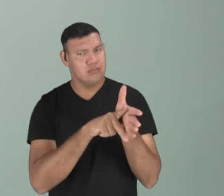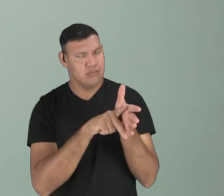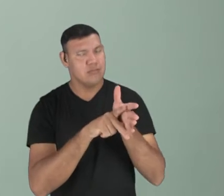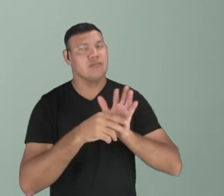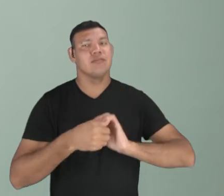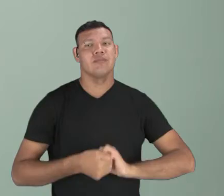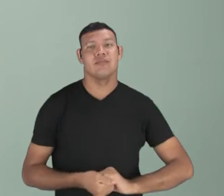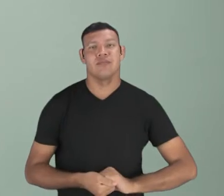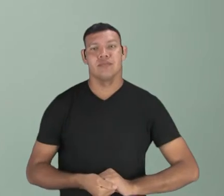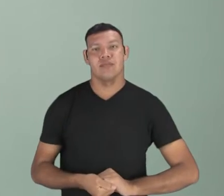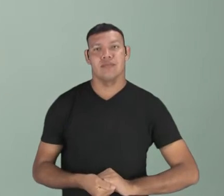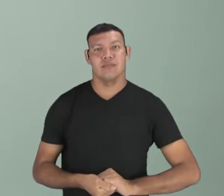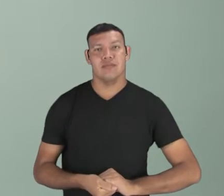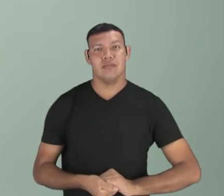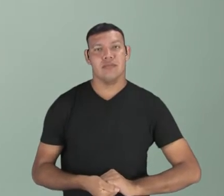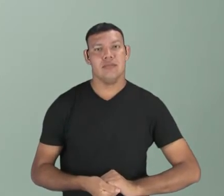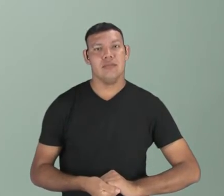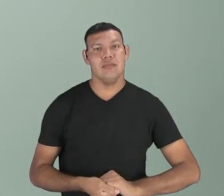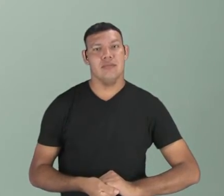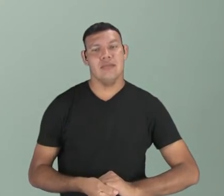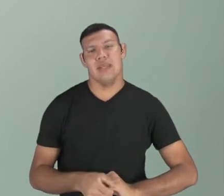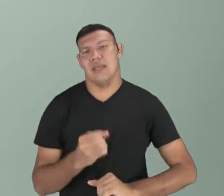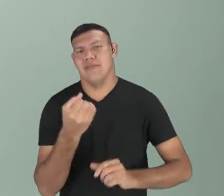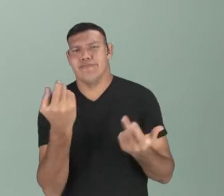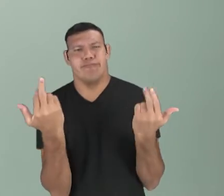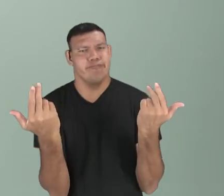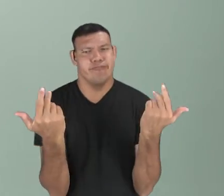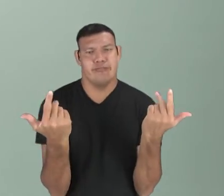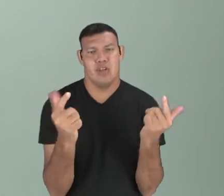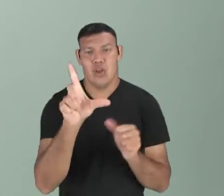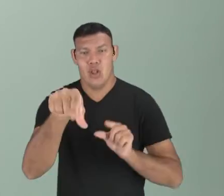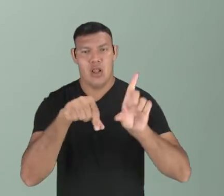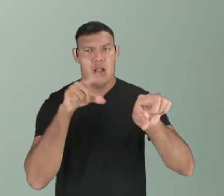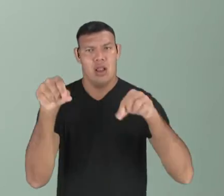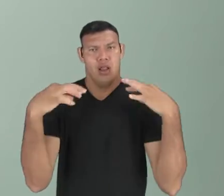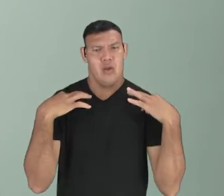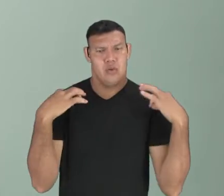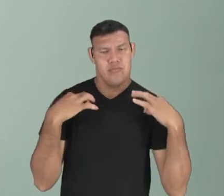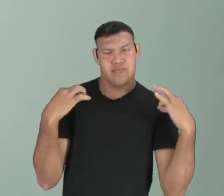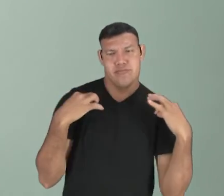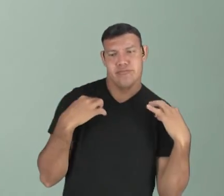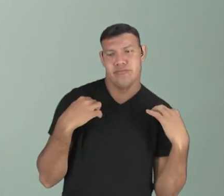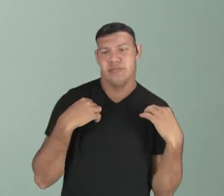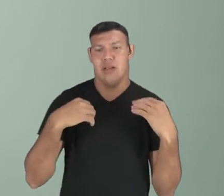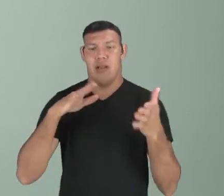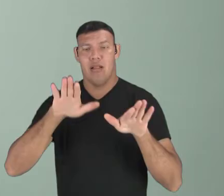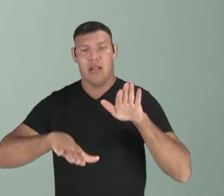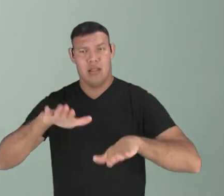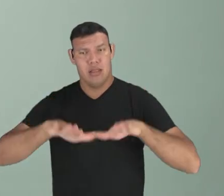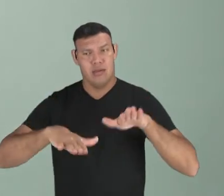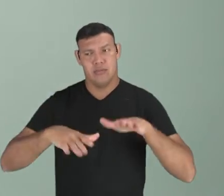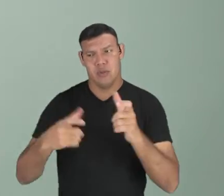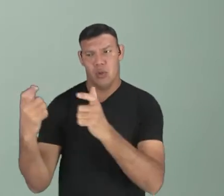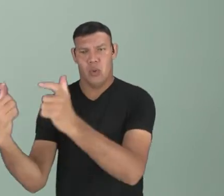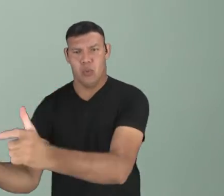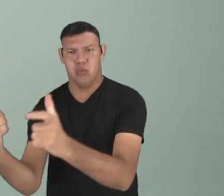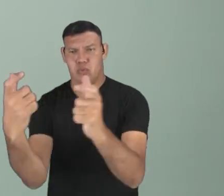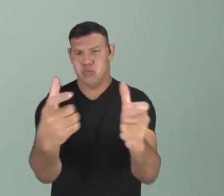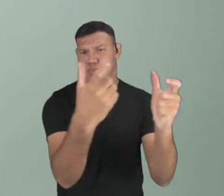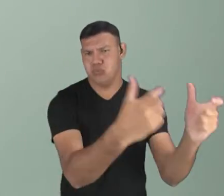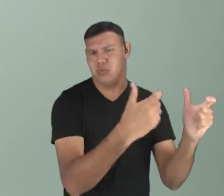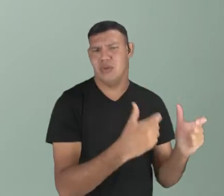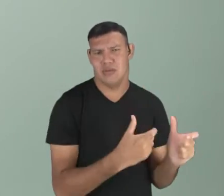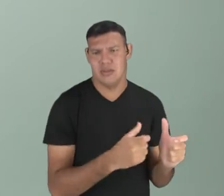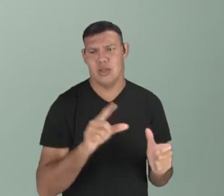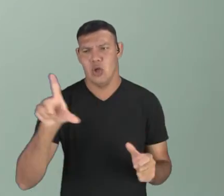bom? É exatamente como a gente escolhe uma roupa. Para cada ocasião, eu uso uma roupa adequada para aquele ambiente,